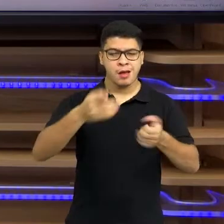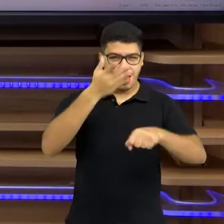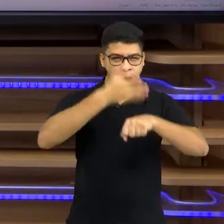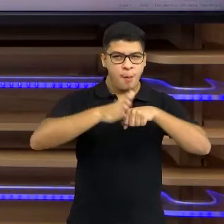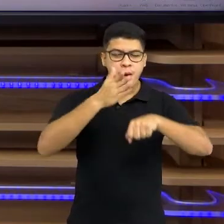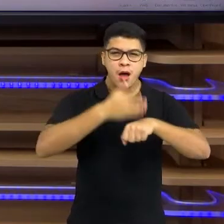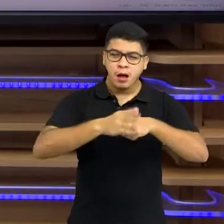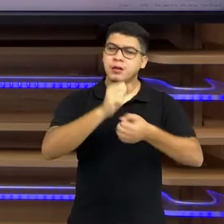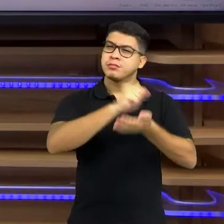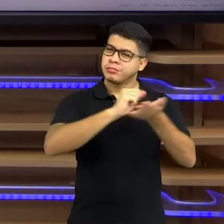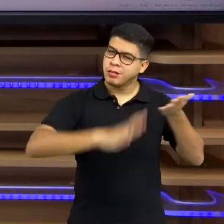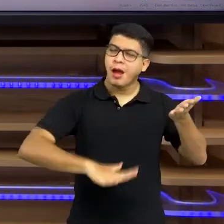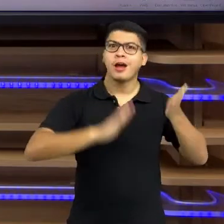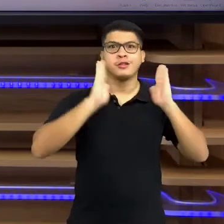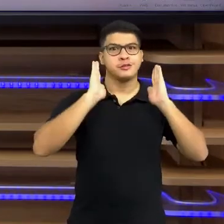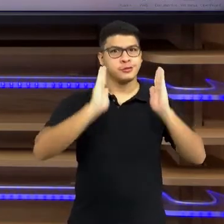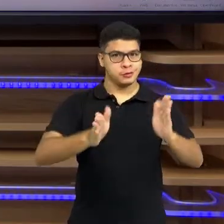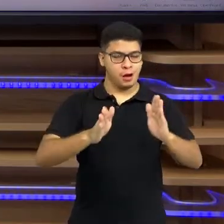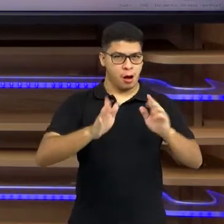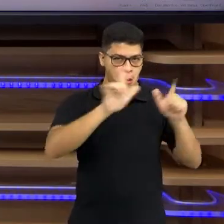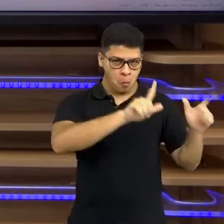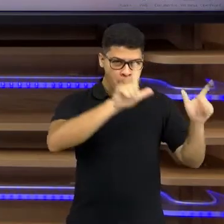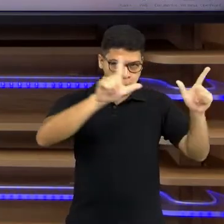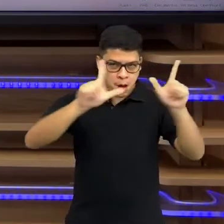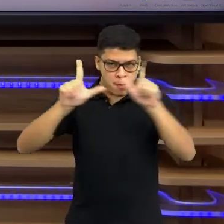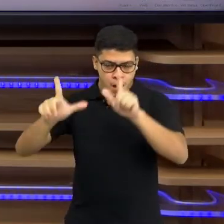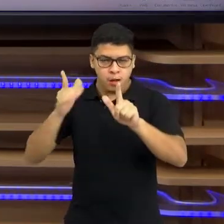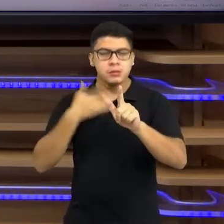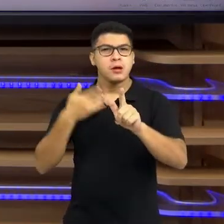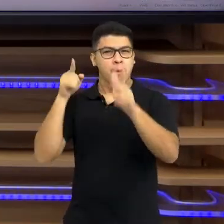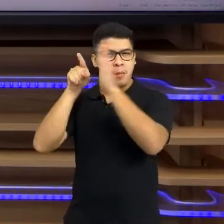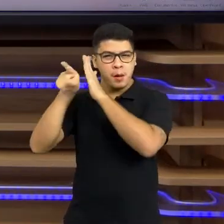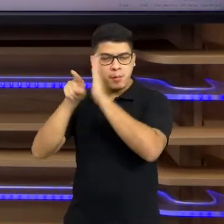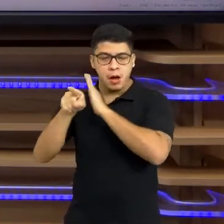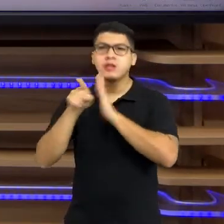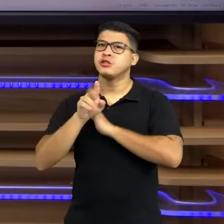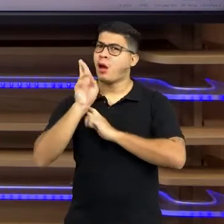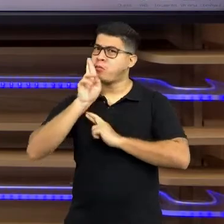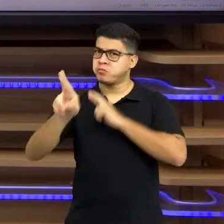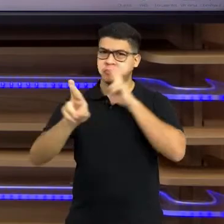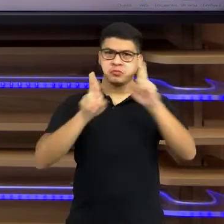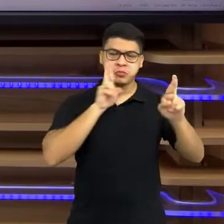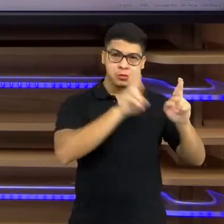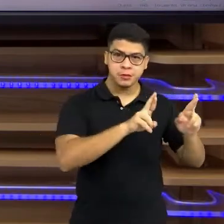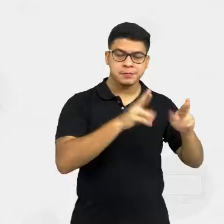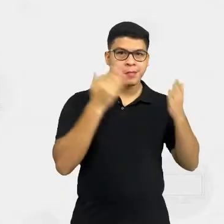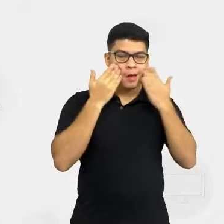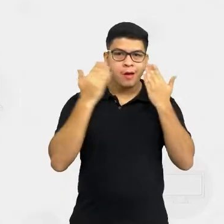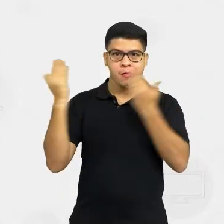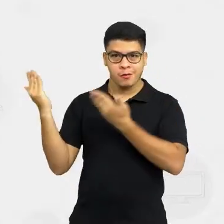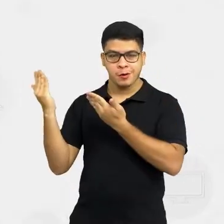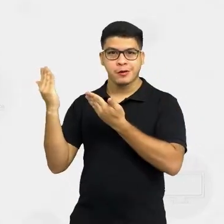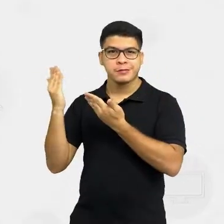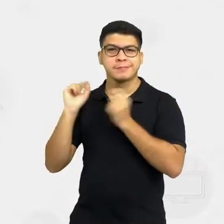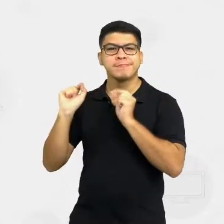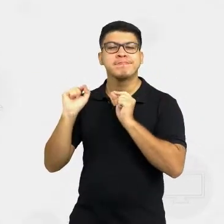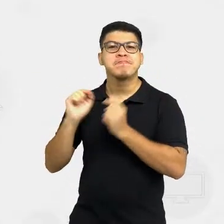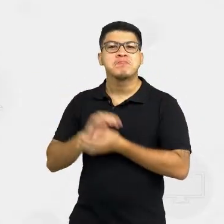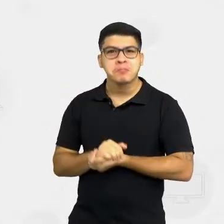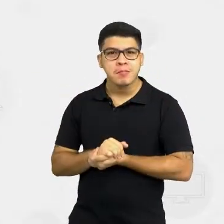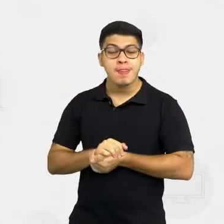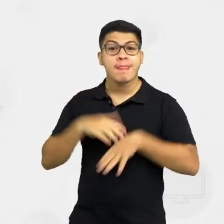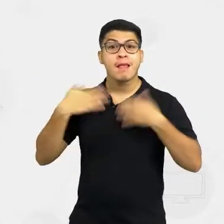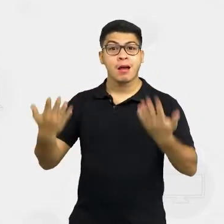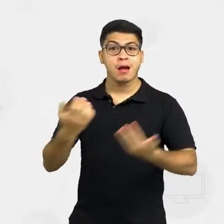tiveram acesso às cartelas aí, né? Já devem ter respondido as perguntas. Vamos ver qual é a nossa aula de hoje, então? Nós estamos na aula